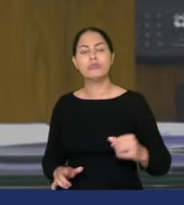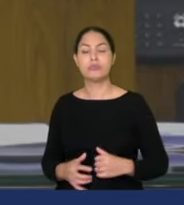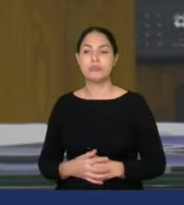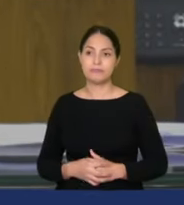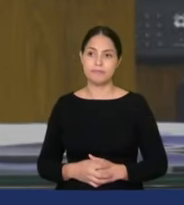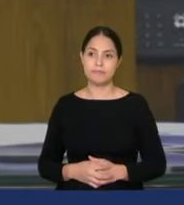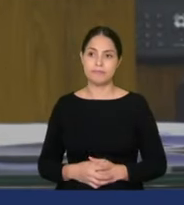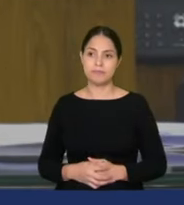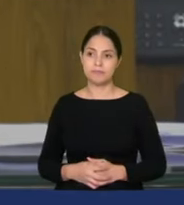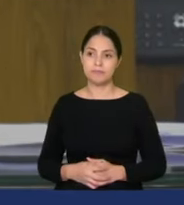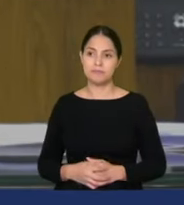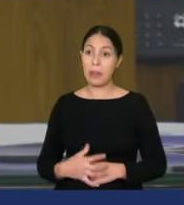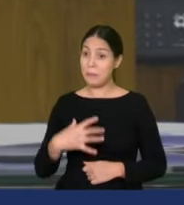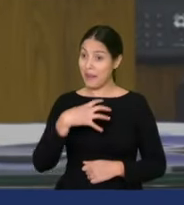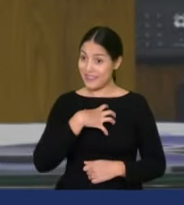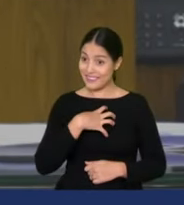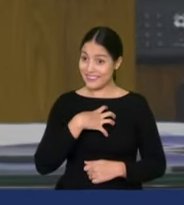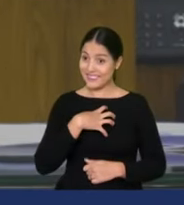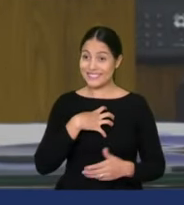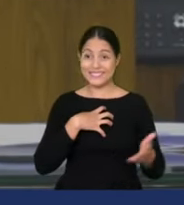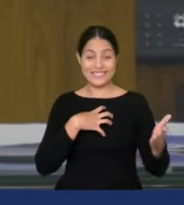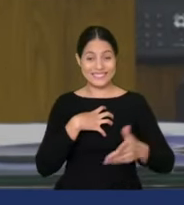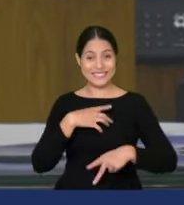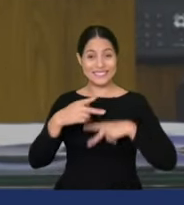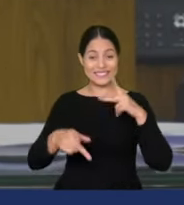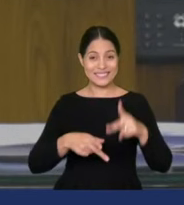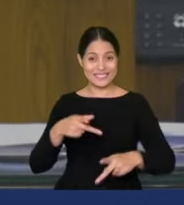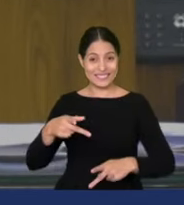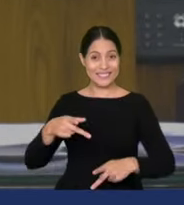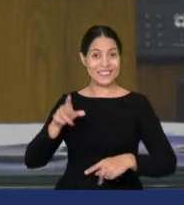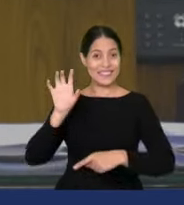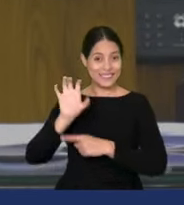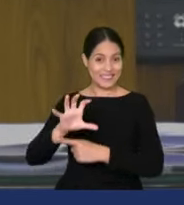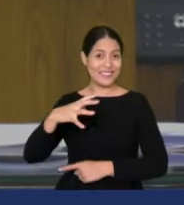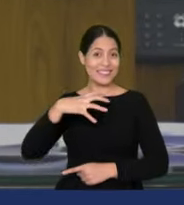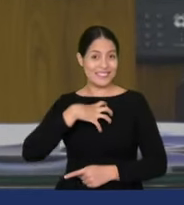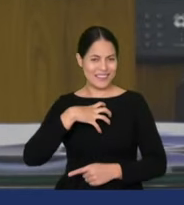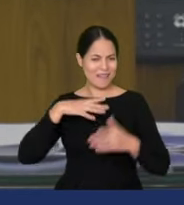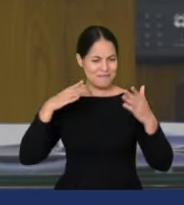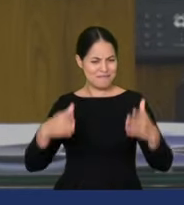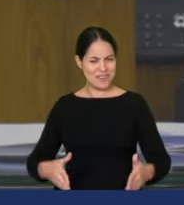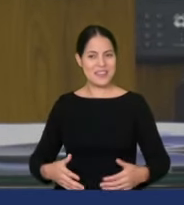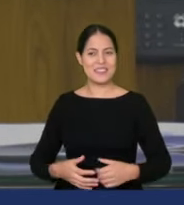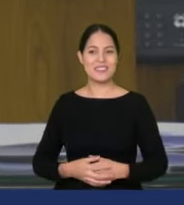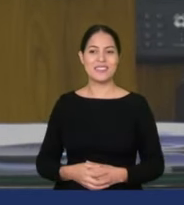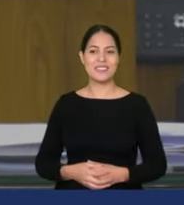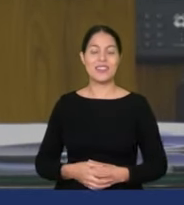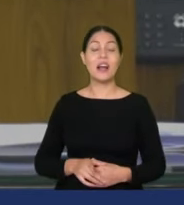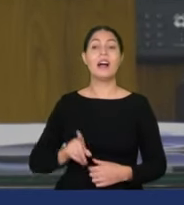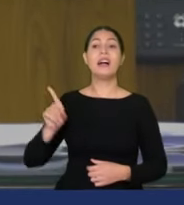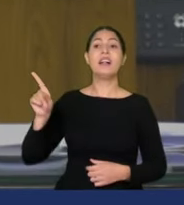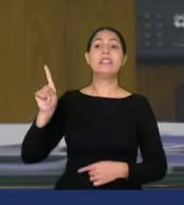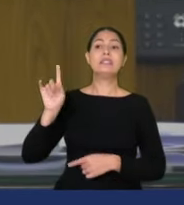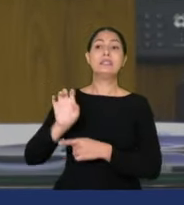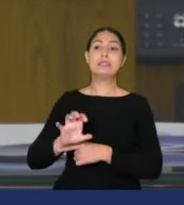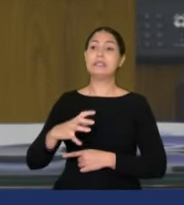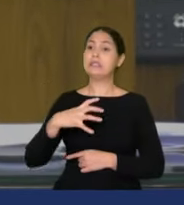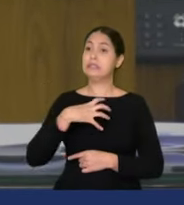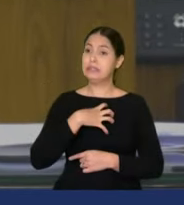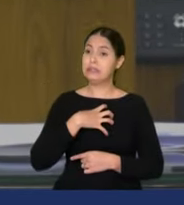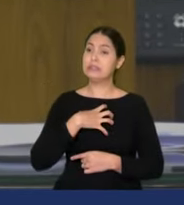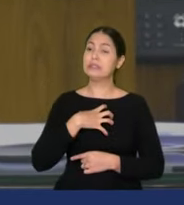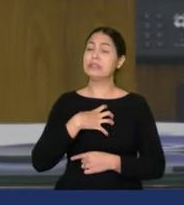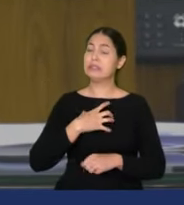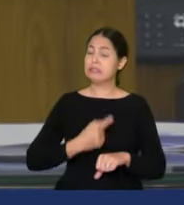também baiano. Hoje os baianos participaram porque na Bahia se sente muito duramente